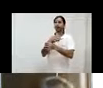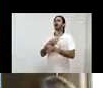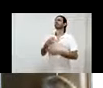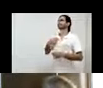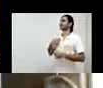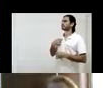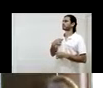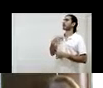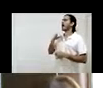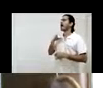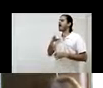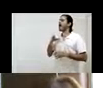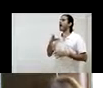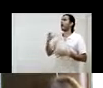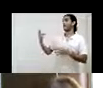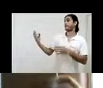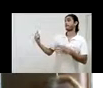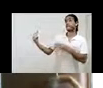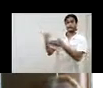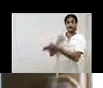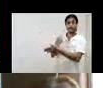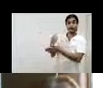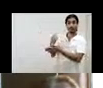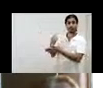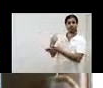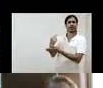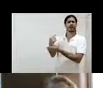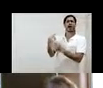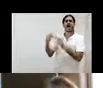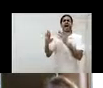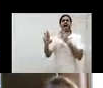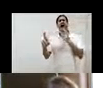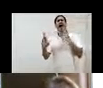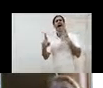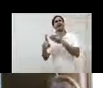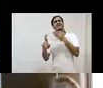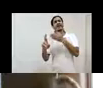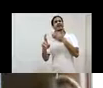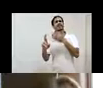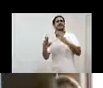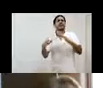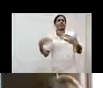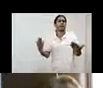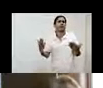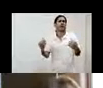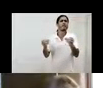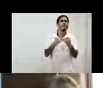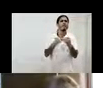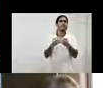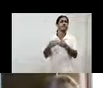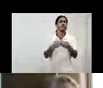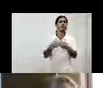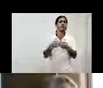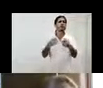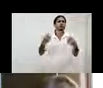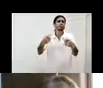Ou, às vezes, até eu pergunto à pessoa, onde você mora? Ah, eu moro na rua, tal, tal, tal. Fica perto de quê? Também para